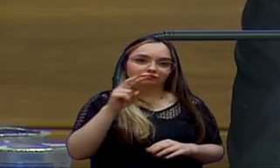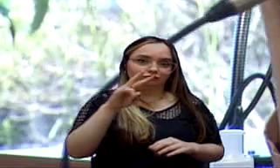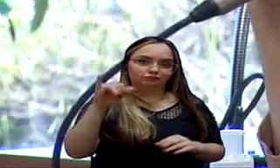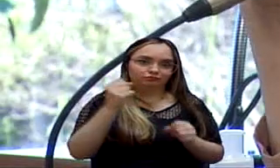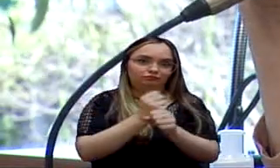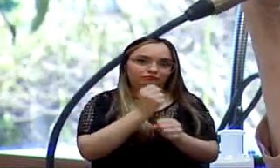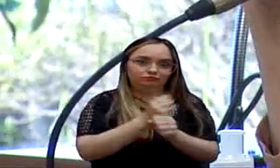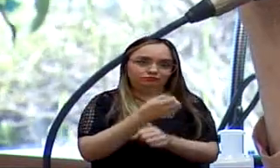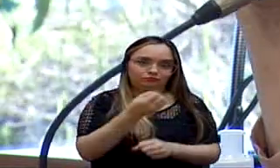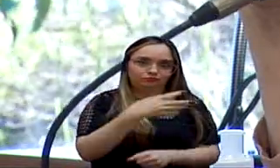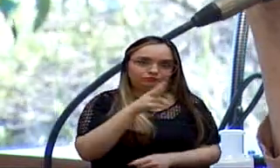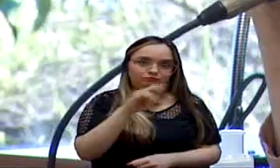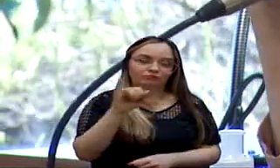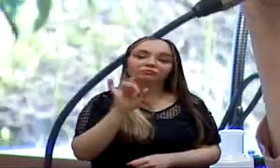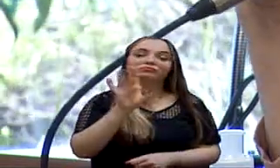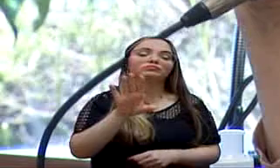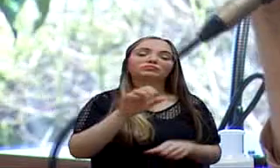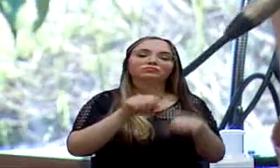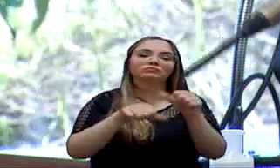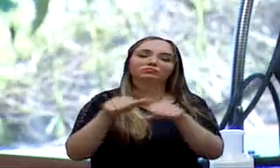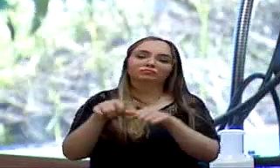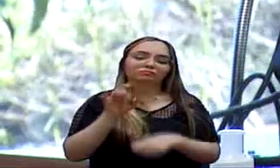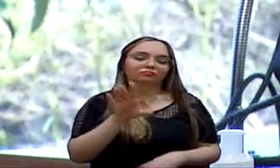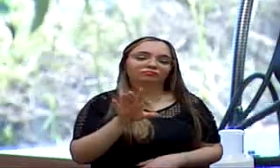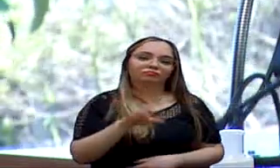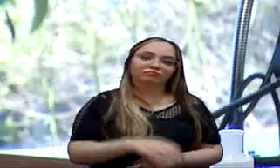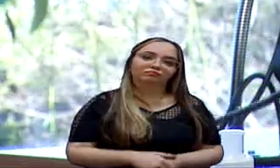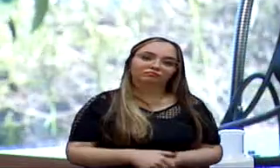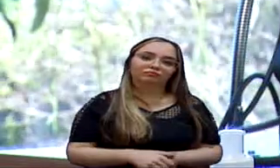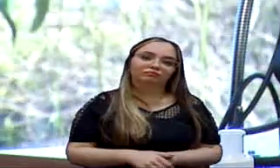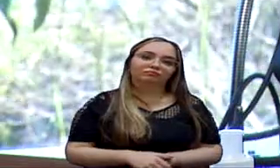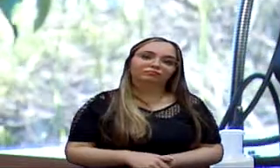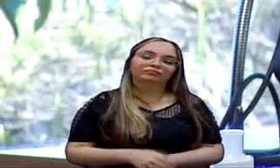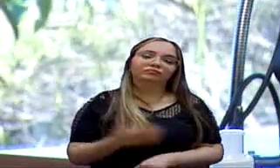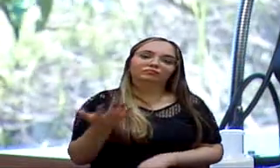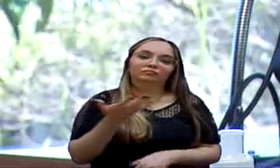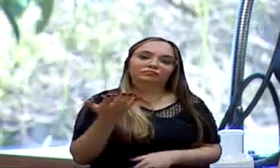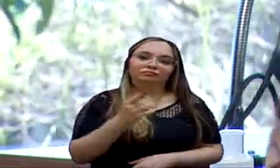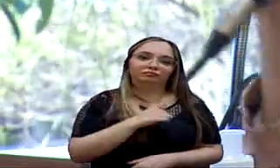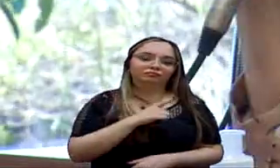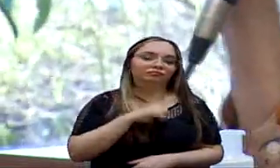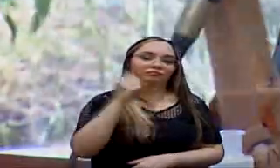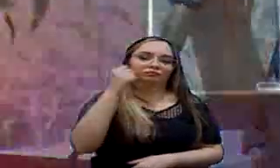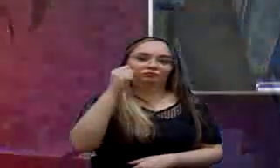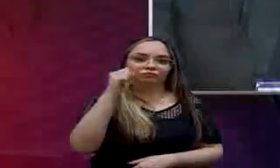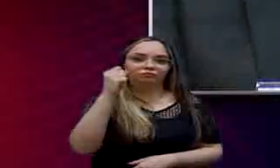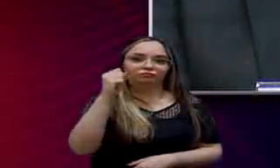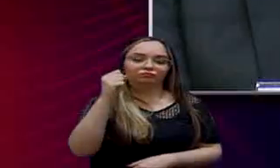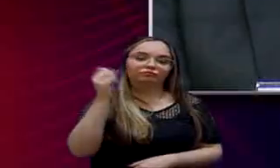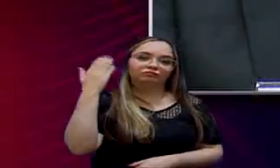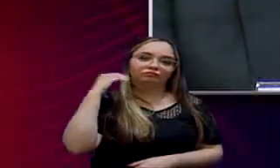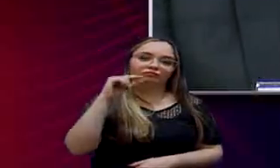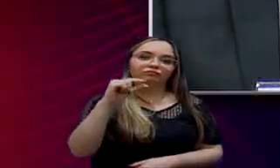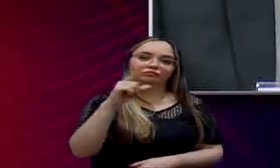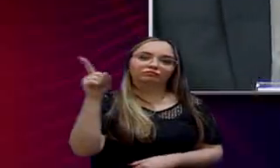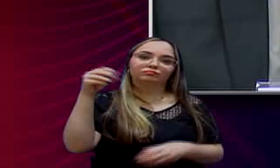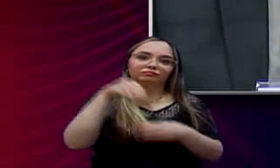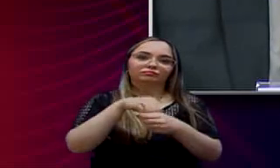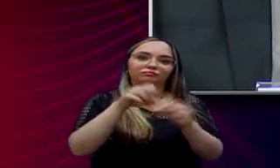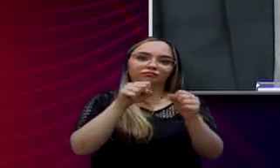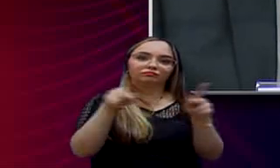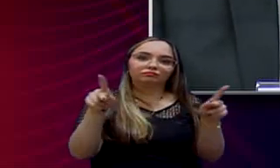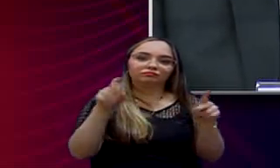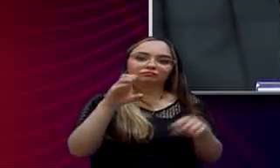do cidadão é só esse conjunto mesmo não nós temos hoje atualmente oito casas né a mais recente está dentro do Shopping